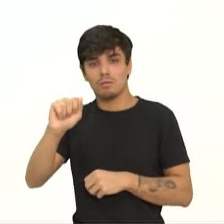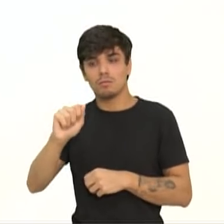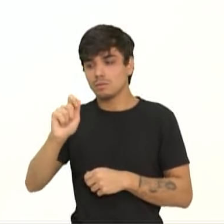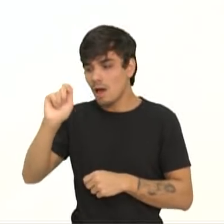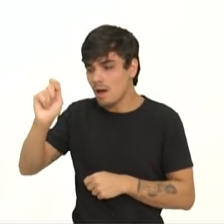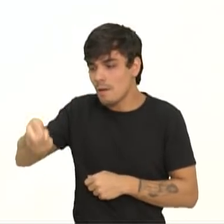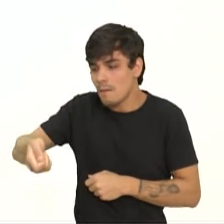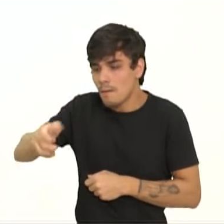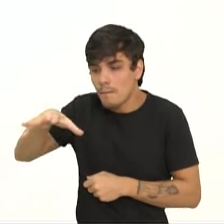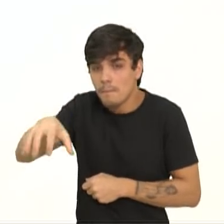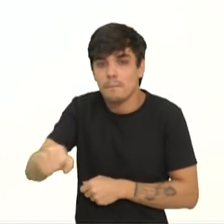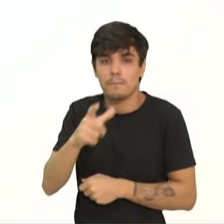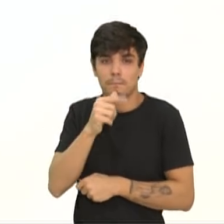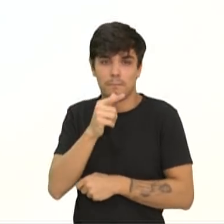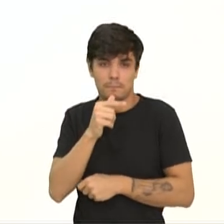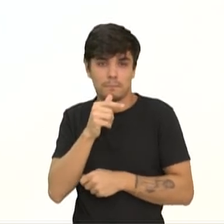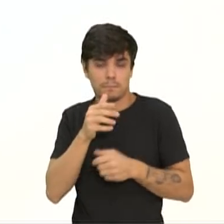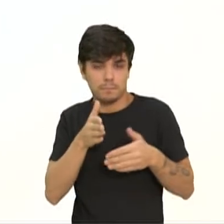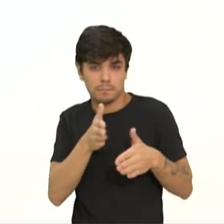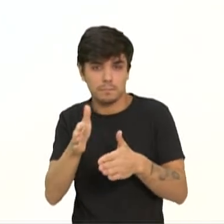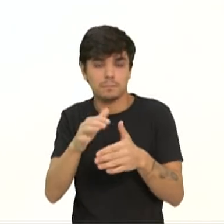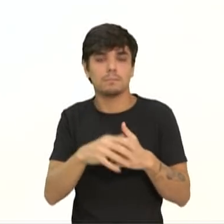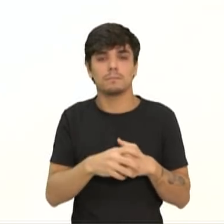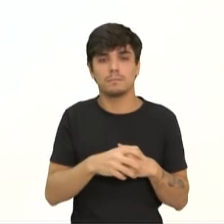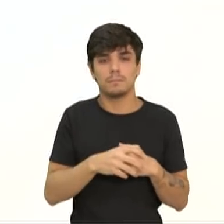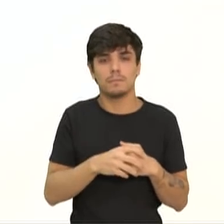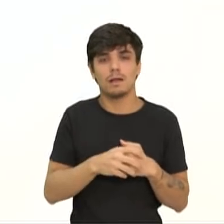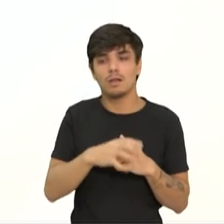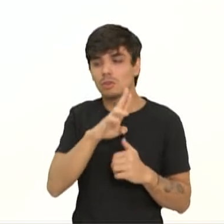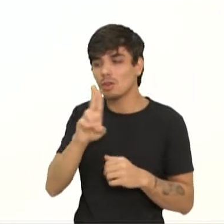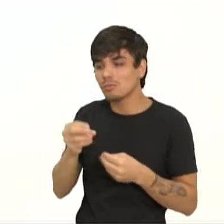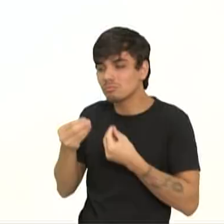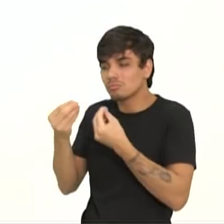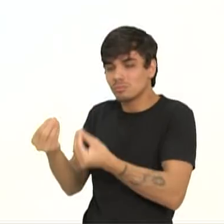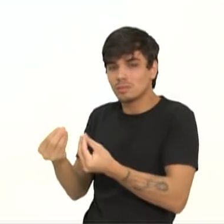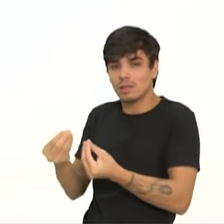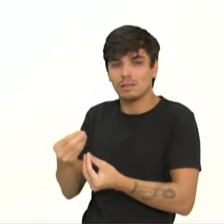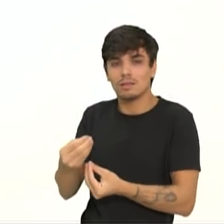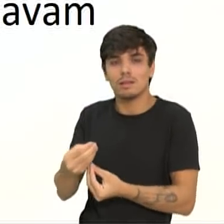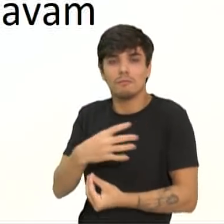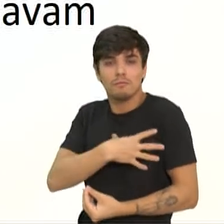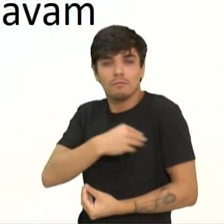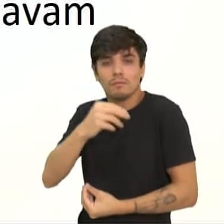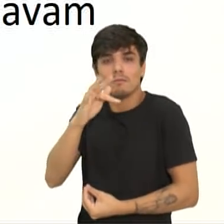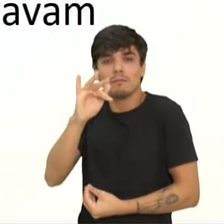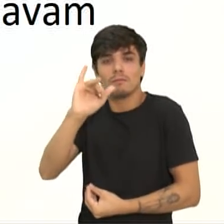com o padrinho, apelidaram-no de Filhote do Paraíba.